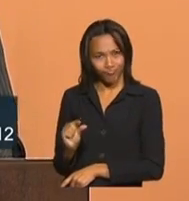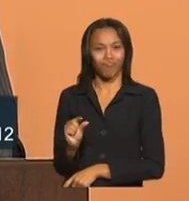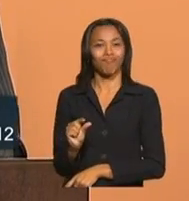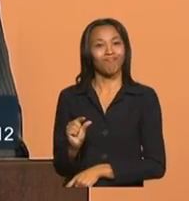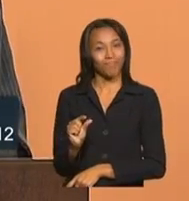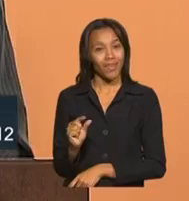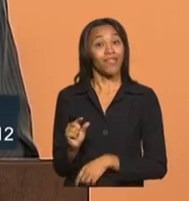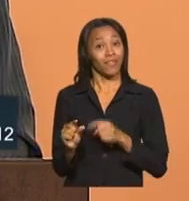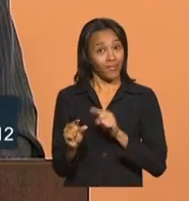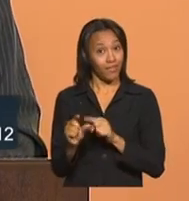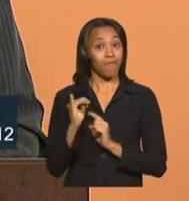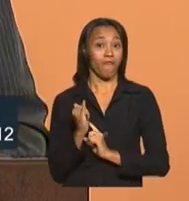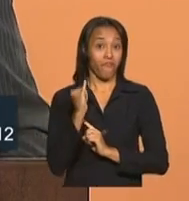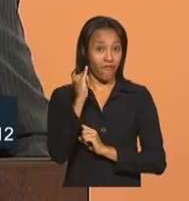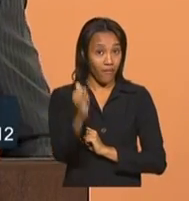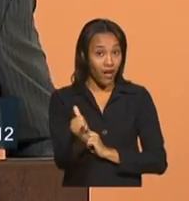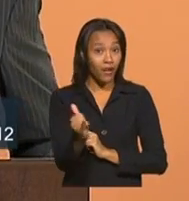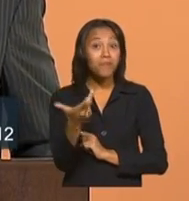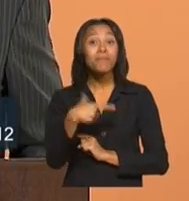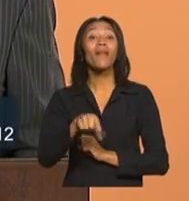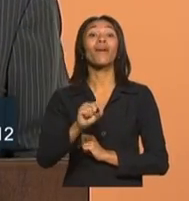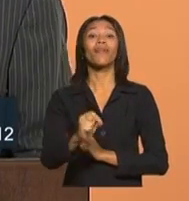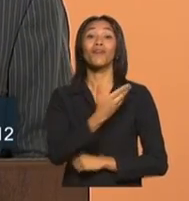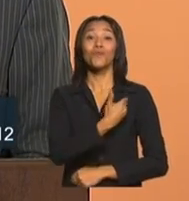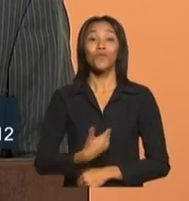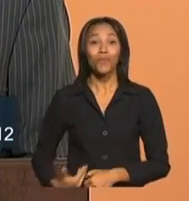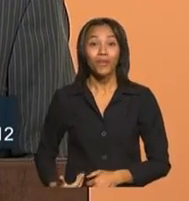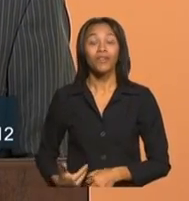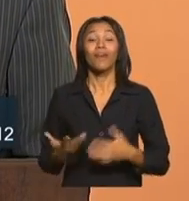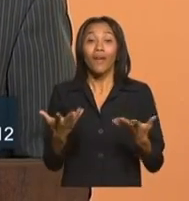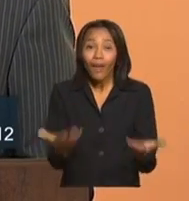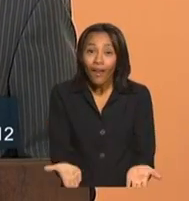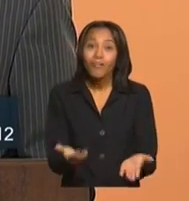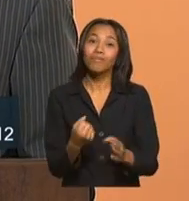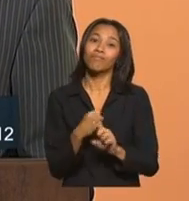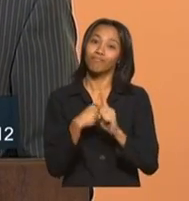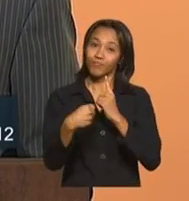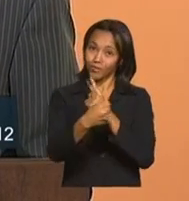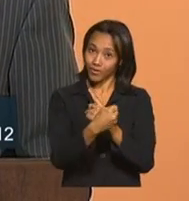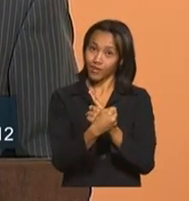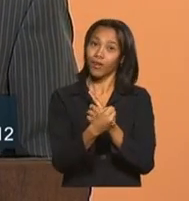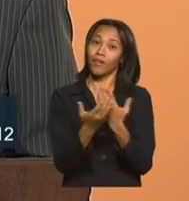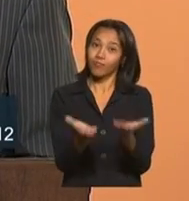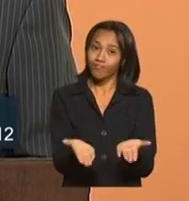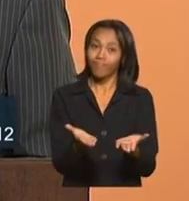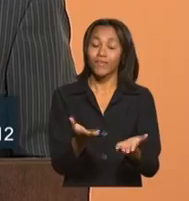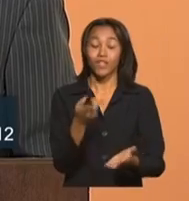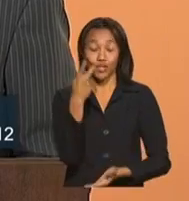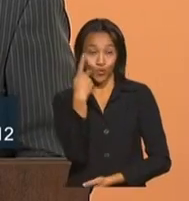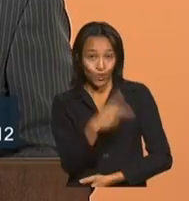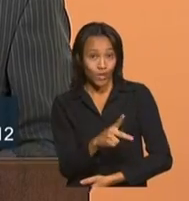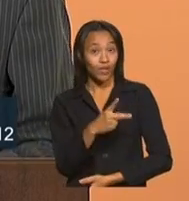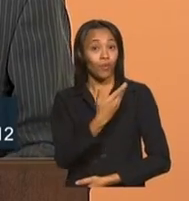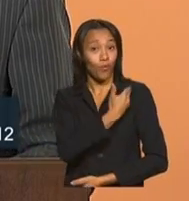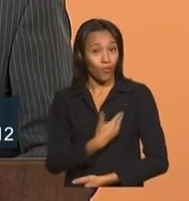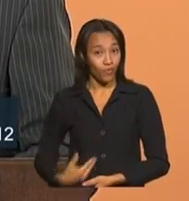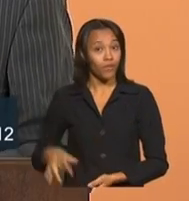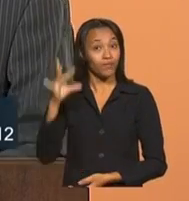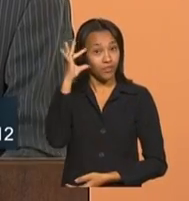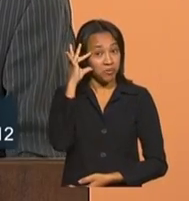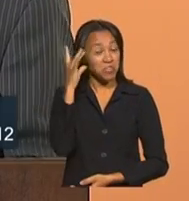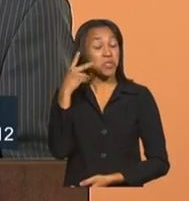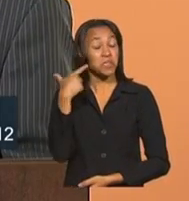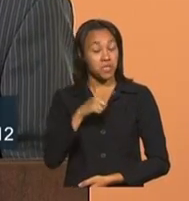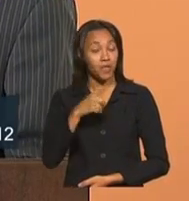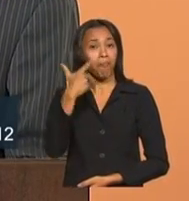Elas também falam para quem um governo governa. E o governo de Vossa Excelência tem muito o que mostrar quando